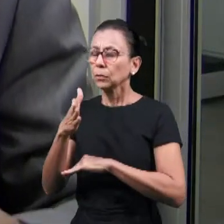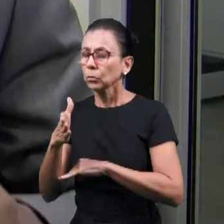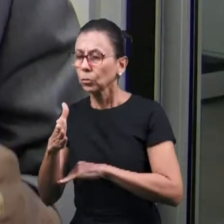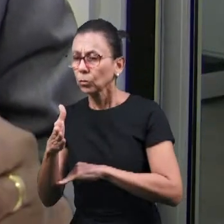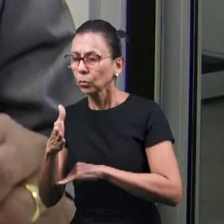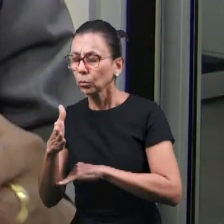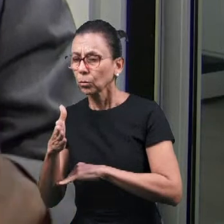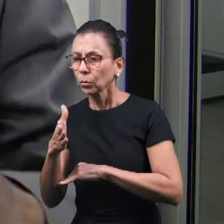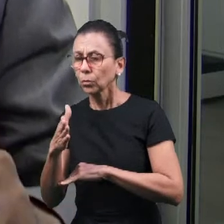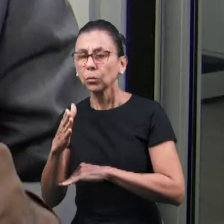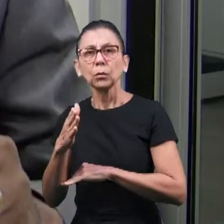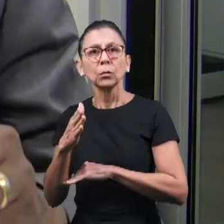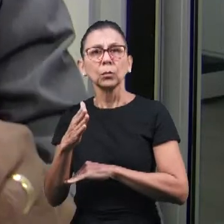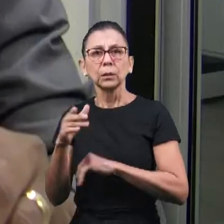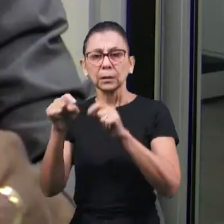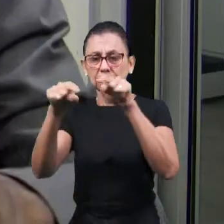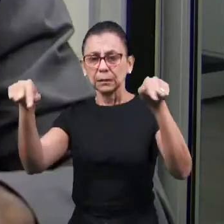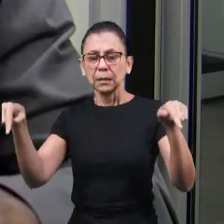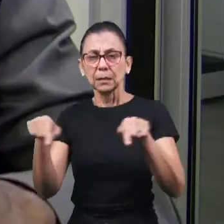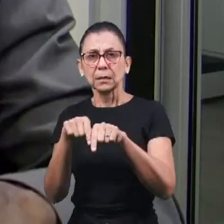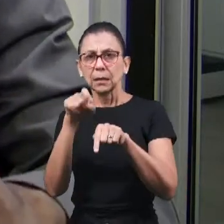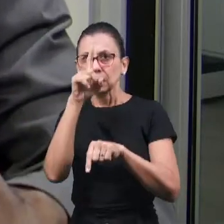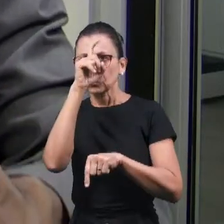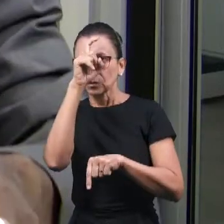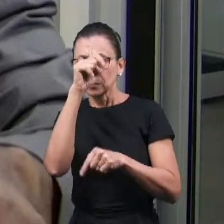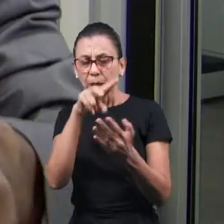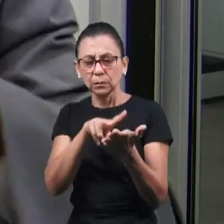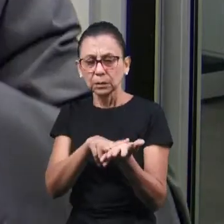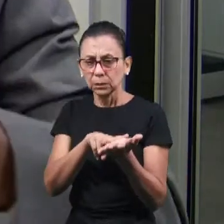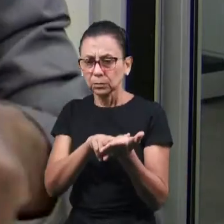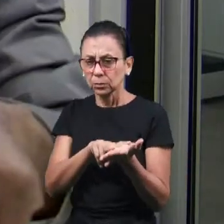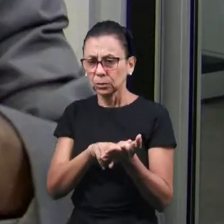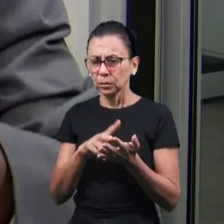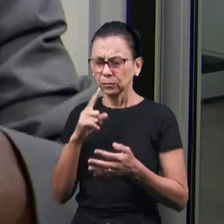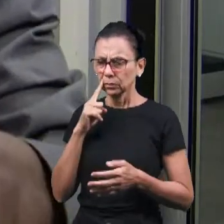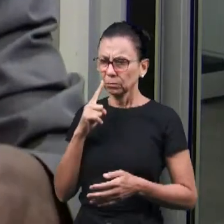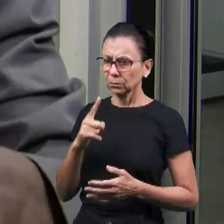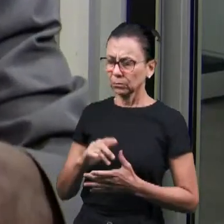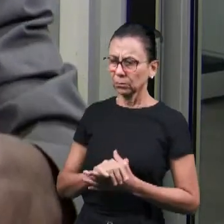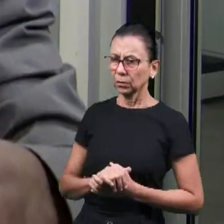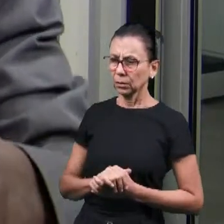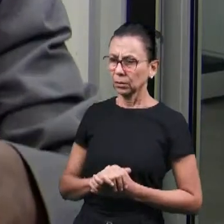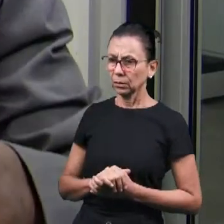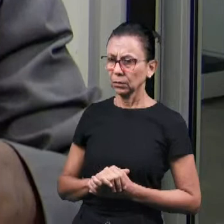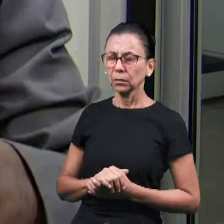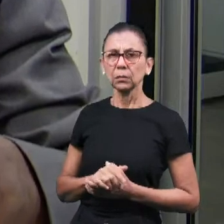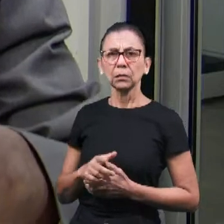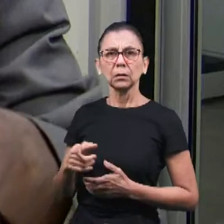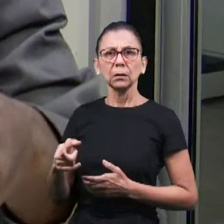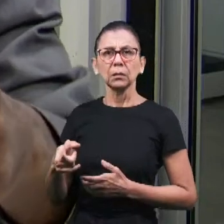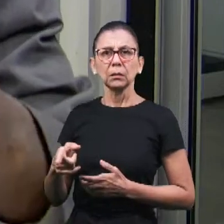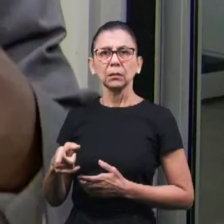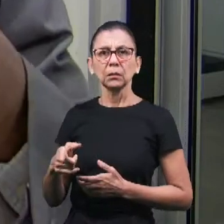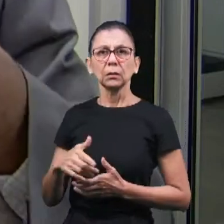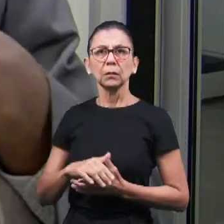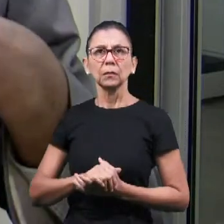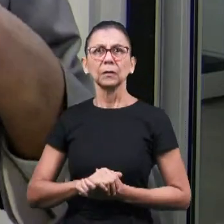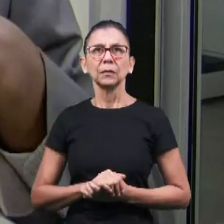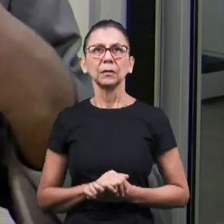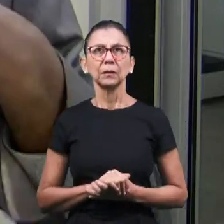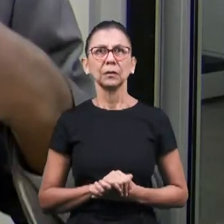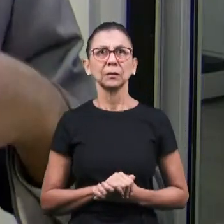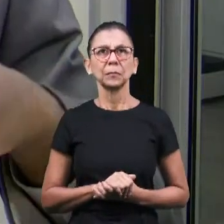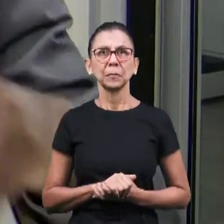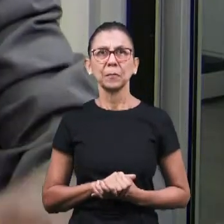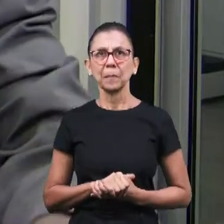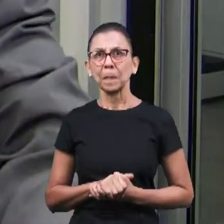Senhor testificou no coração dela. Ela poderia estar passando os últimos momentos com ele. Ela falou: Senhor, preserve meu filho. eu tô sentindo aqui que é